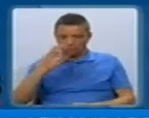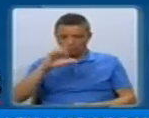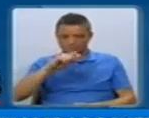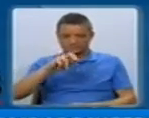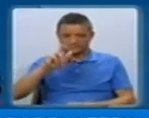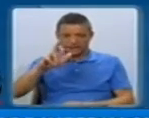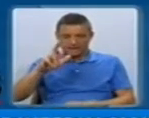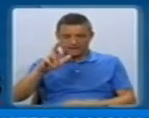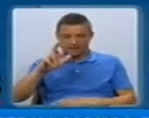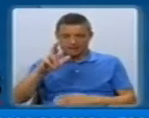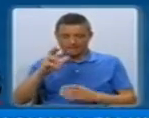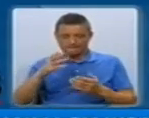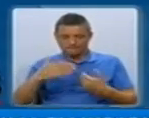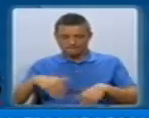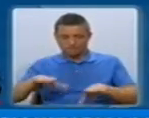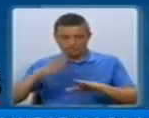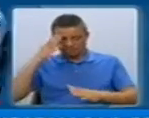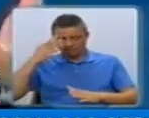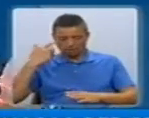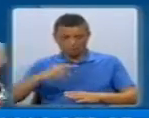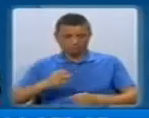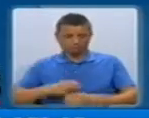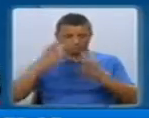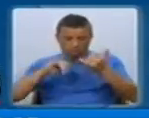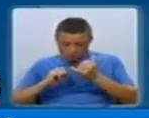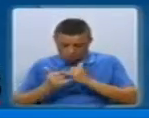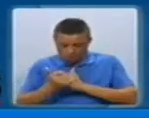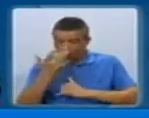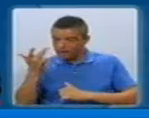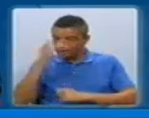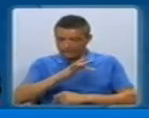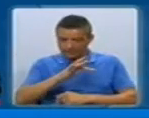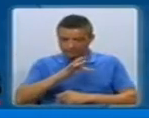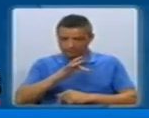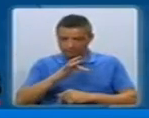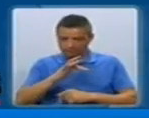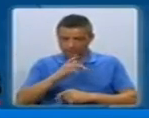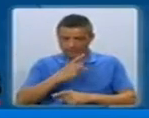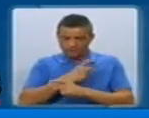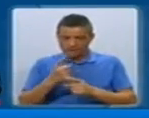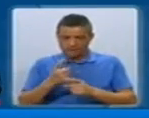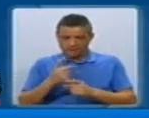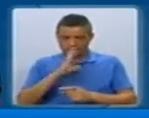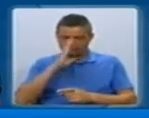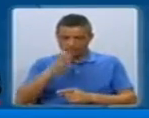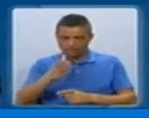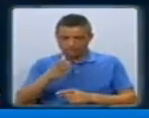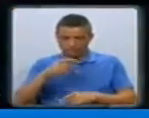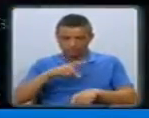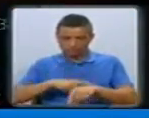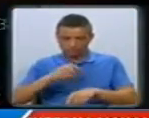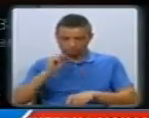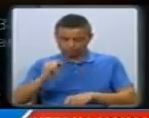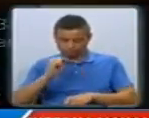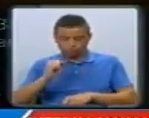nós encontramos frequentemente em buracos negros. Portanto, há aqui um certo paralelismo entre estes quasares milissegundos, estes pulsares